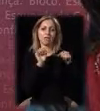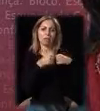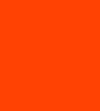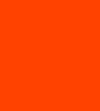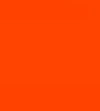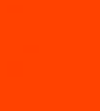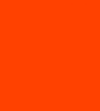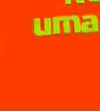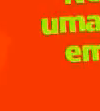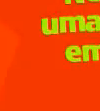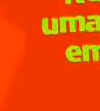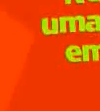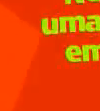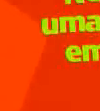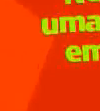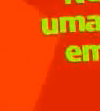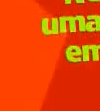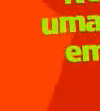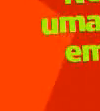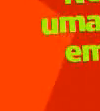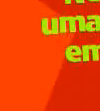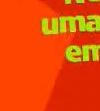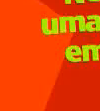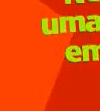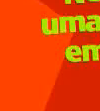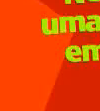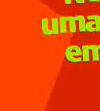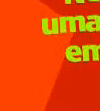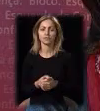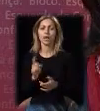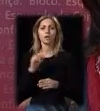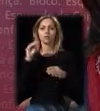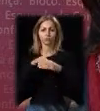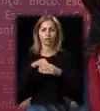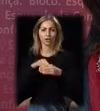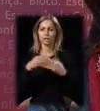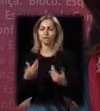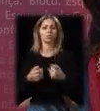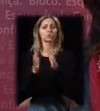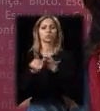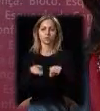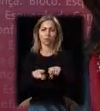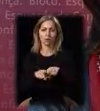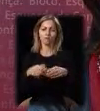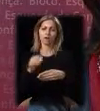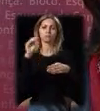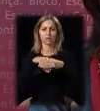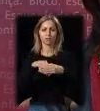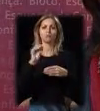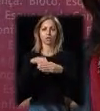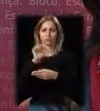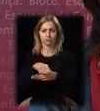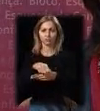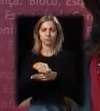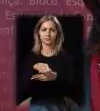vão de escada. Despenalizar o aborto, nem mais uma mulher em tribunal. Não votar é deixar tudo na mesma. Vá